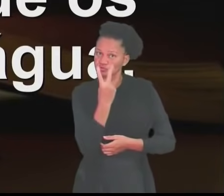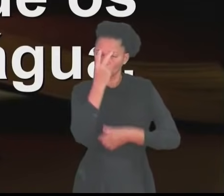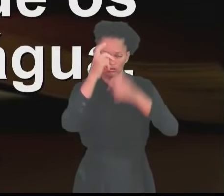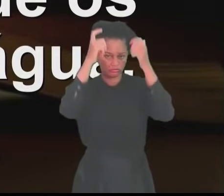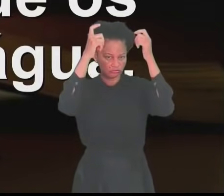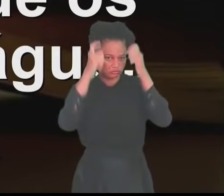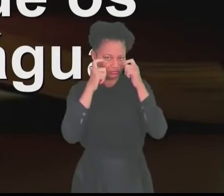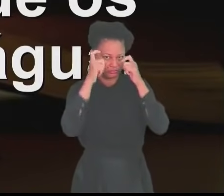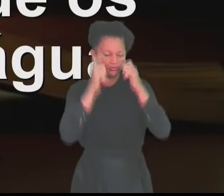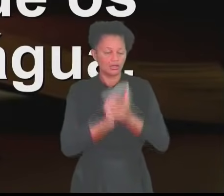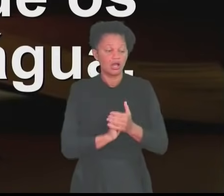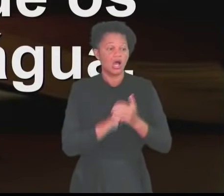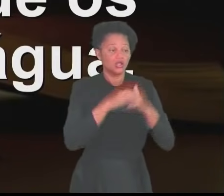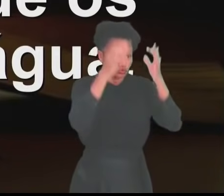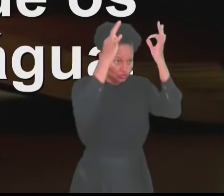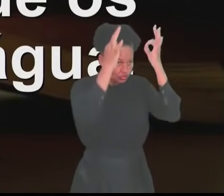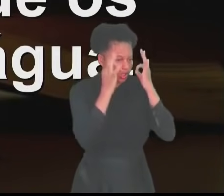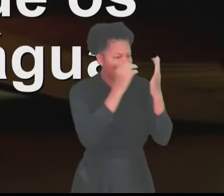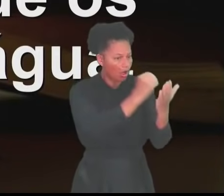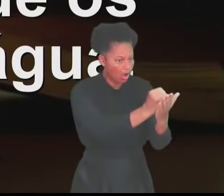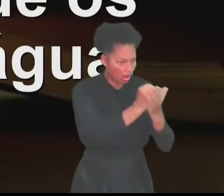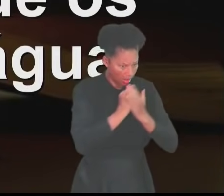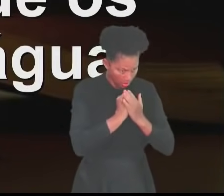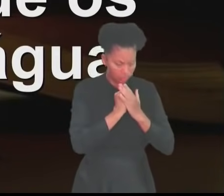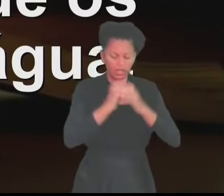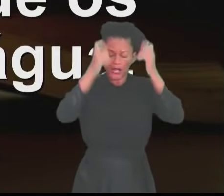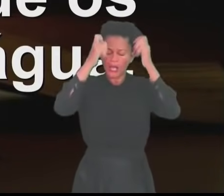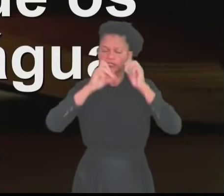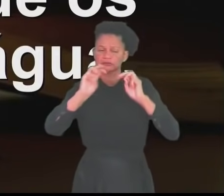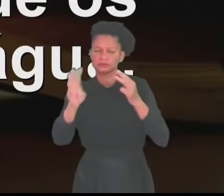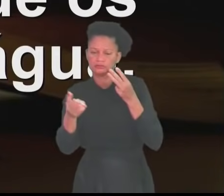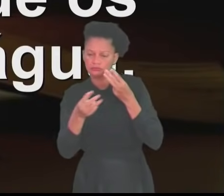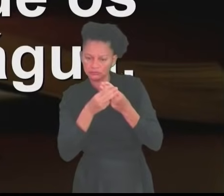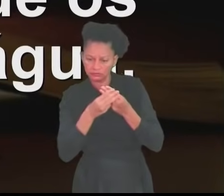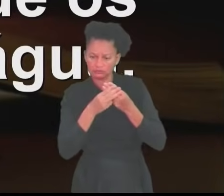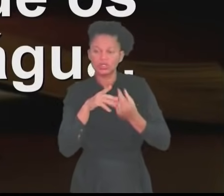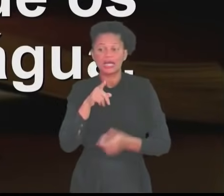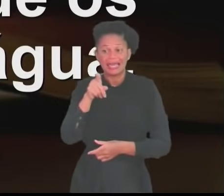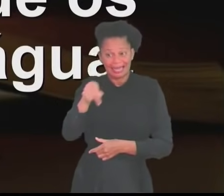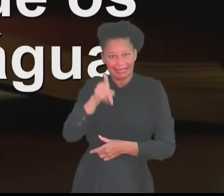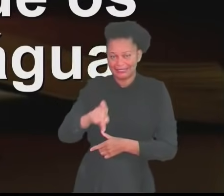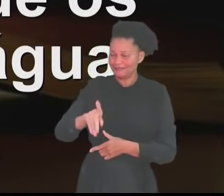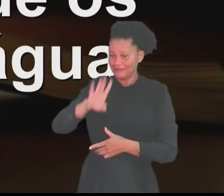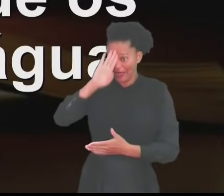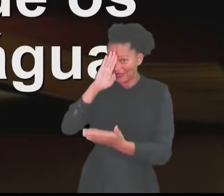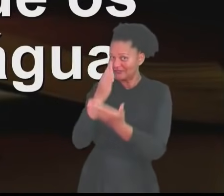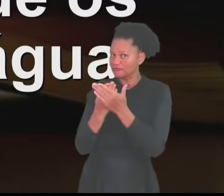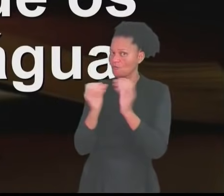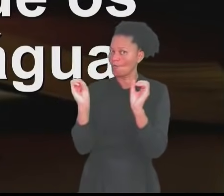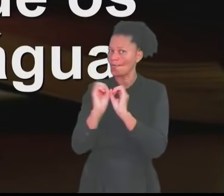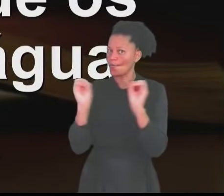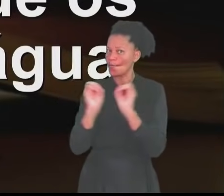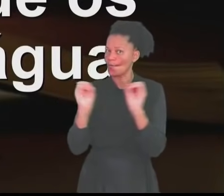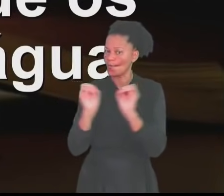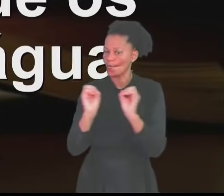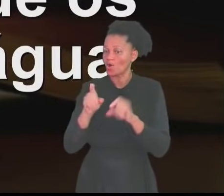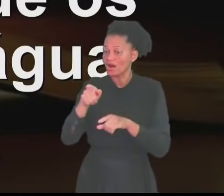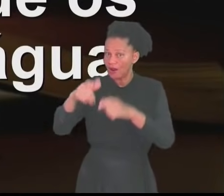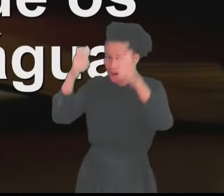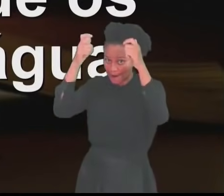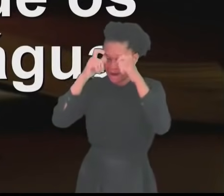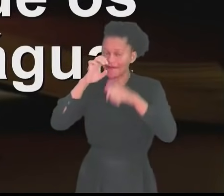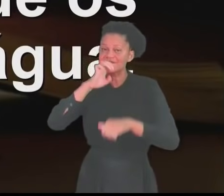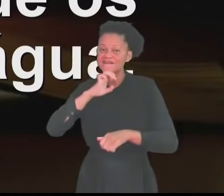Ele se socorre de Josafá, rei de Judá, e se socorre do incrédulo, rei de